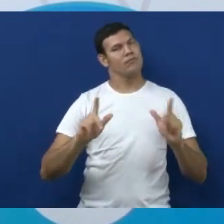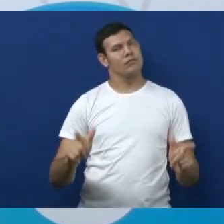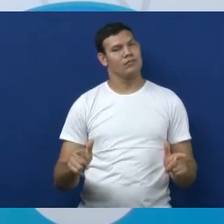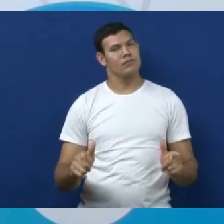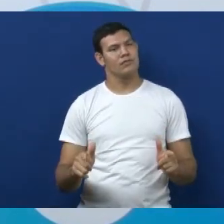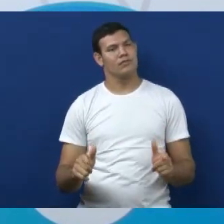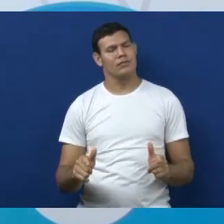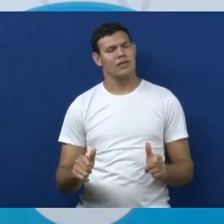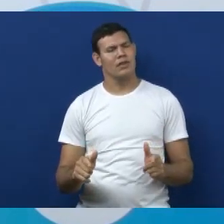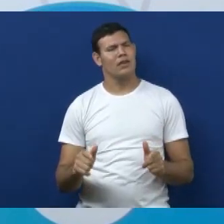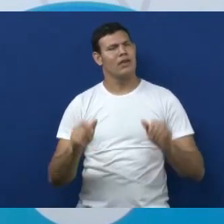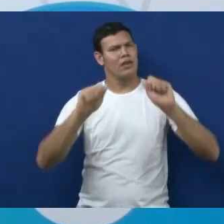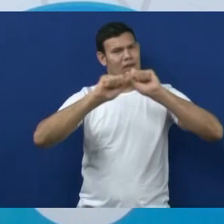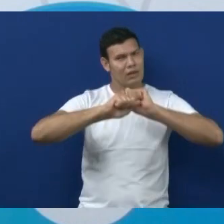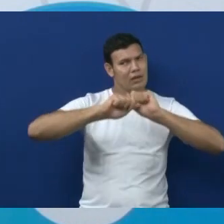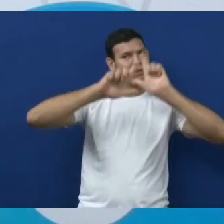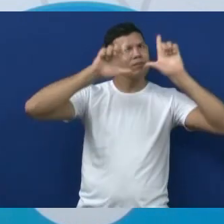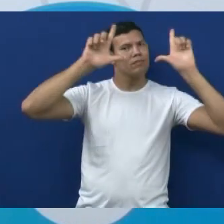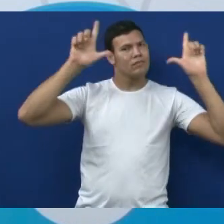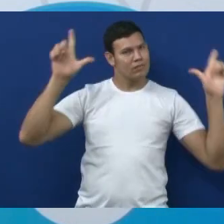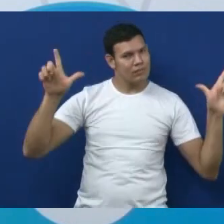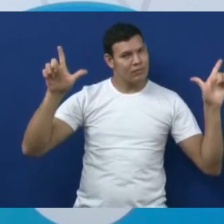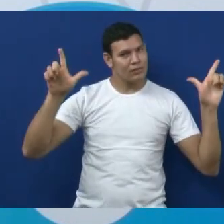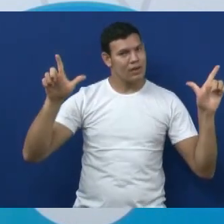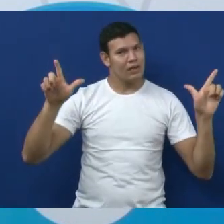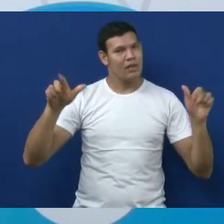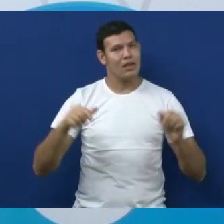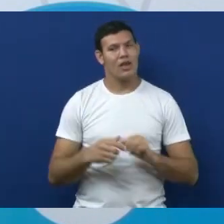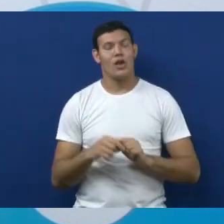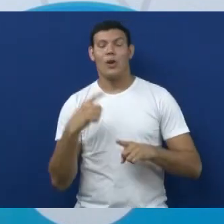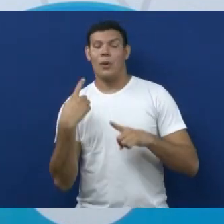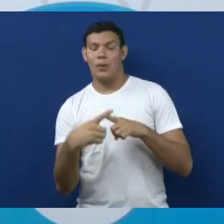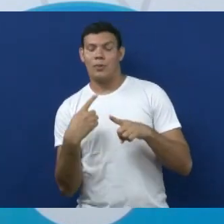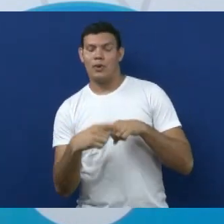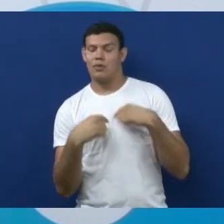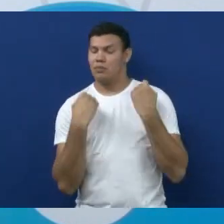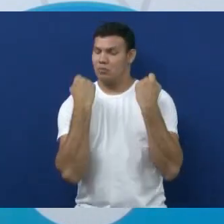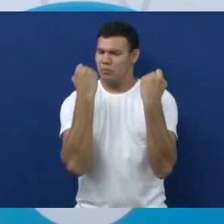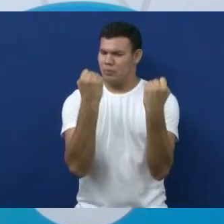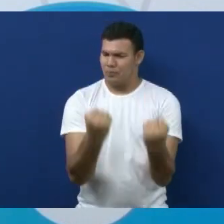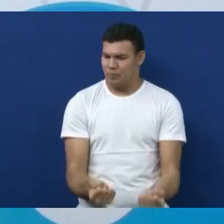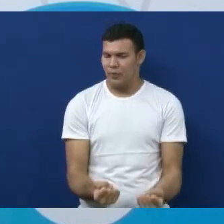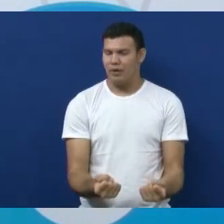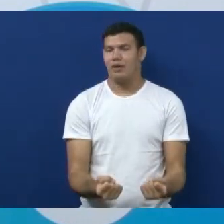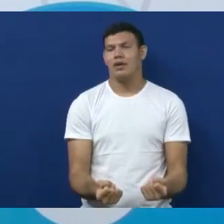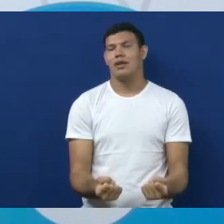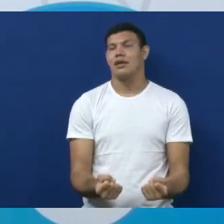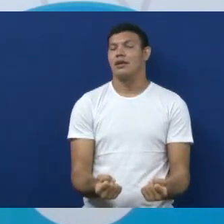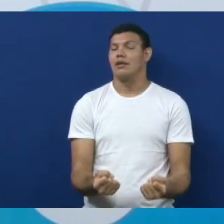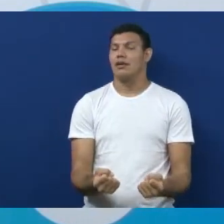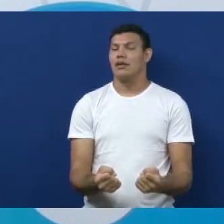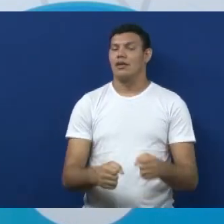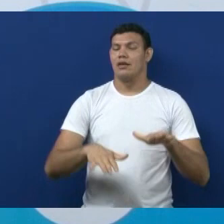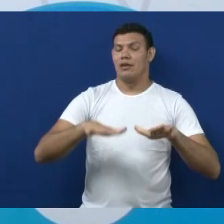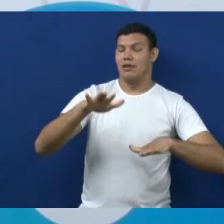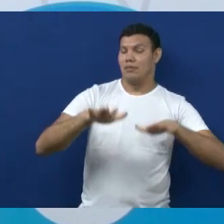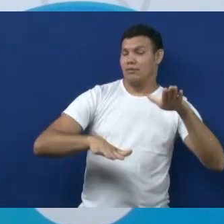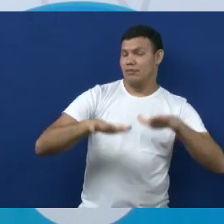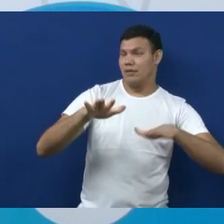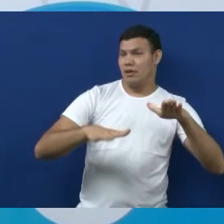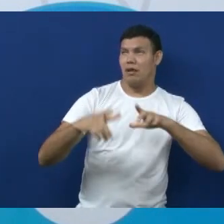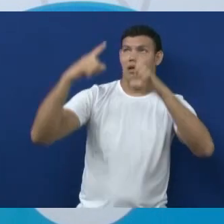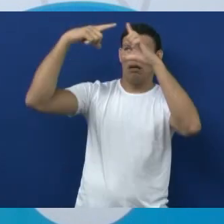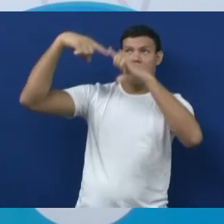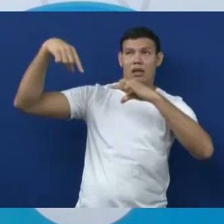para clarear a diferença entre massa e peso. Vai variar, por exemplo, o seu peso varia aqui na Terra em relação à Lua, por causa da gravidade, mas a